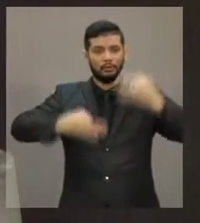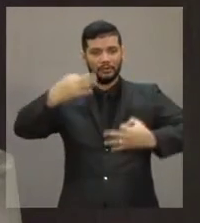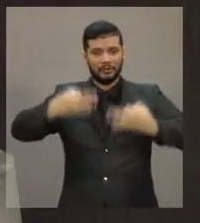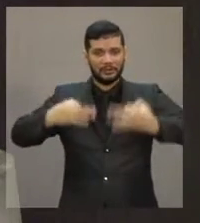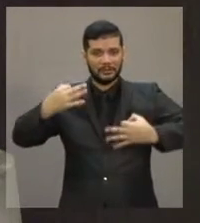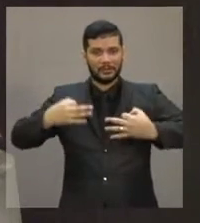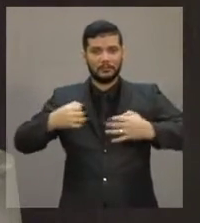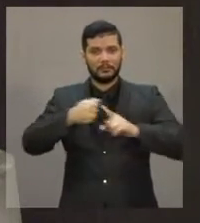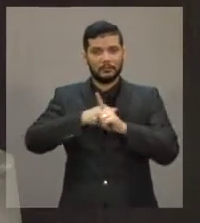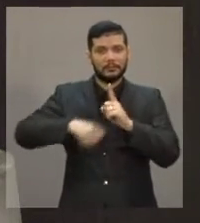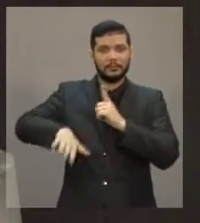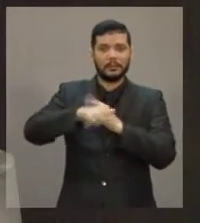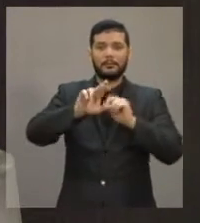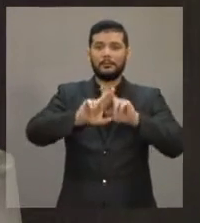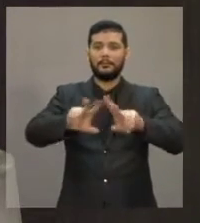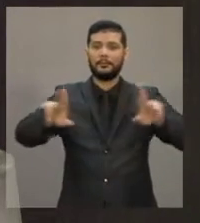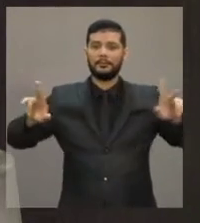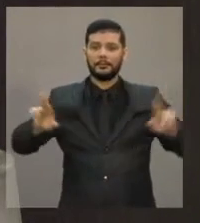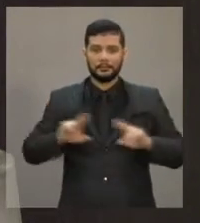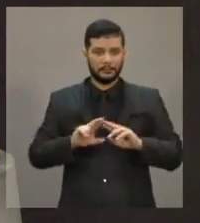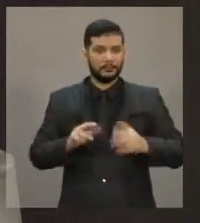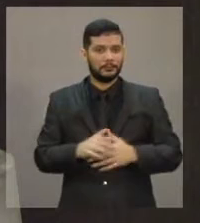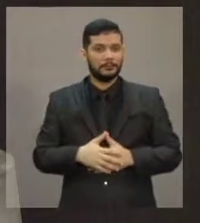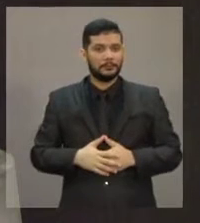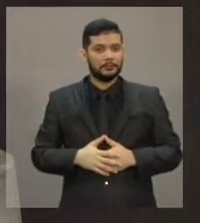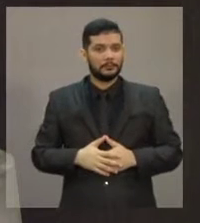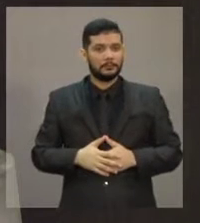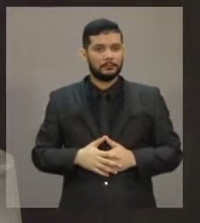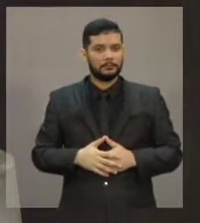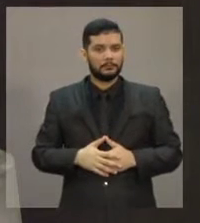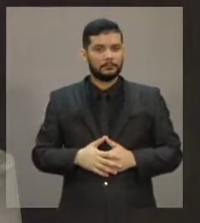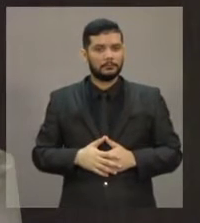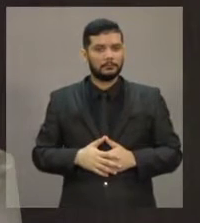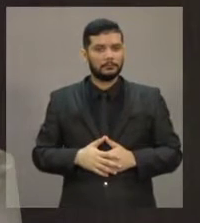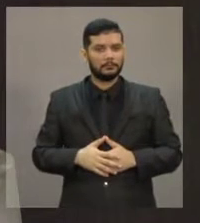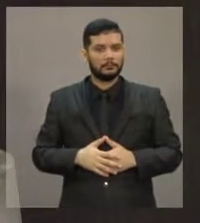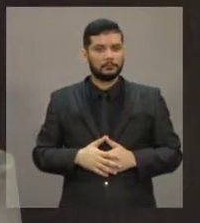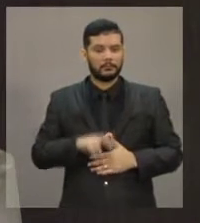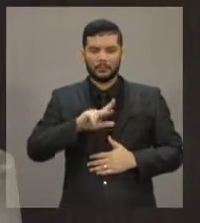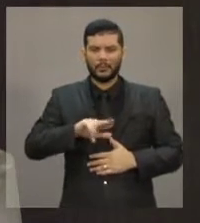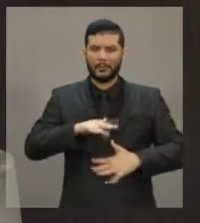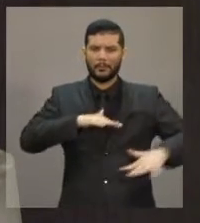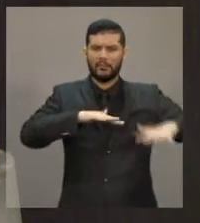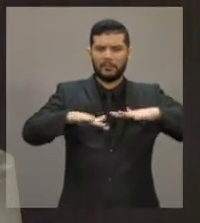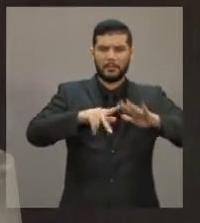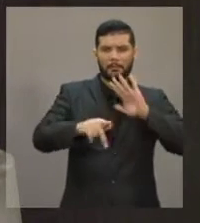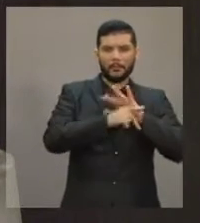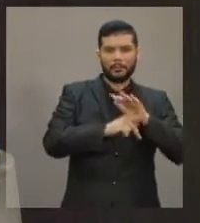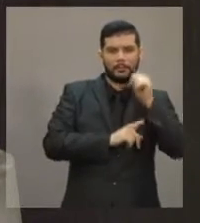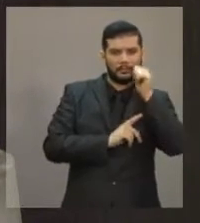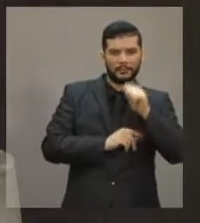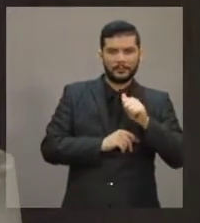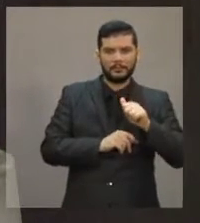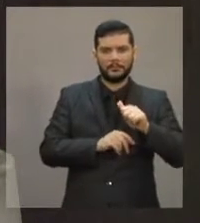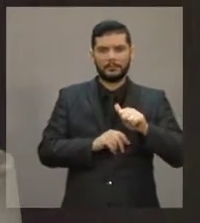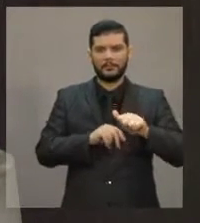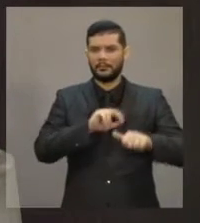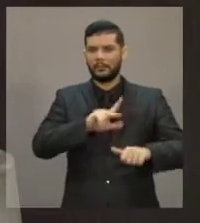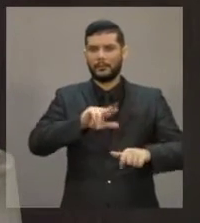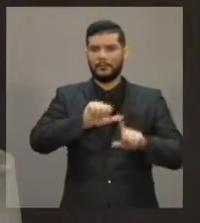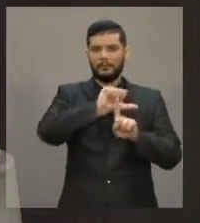o pluralismo. Eu vou repetir, não é o movimento de mulheres, não é o